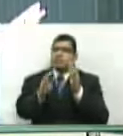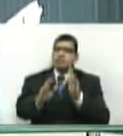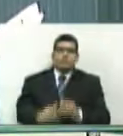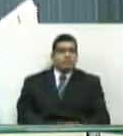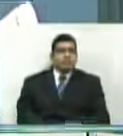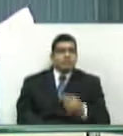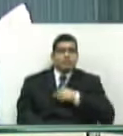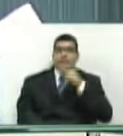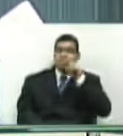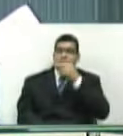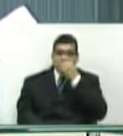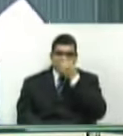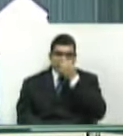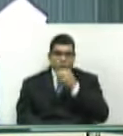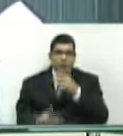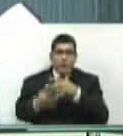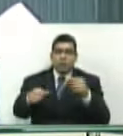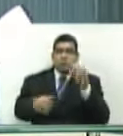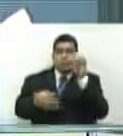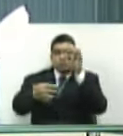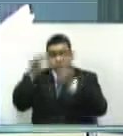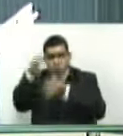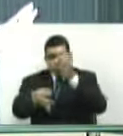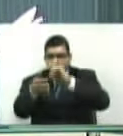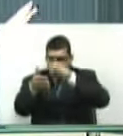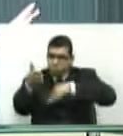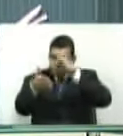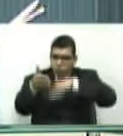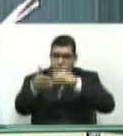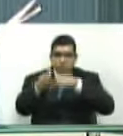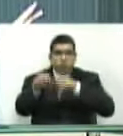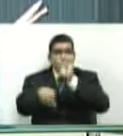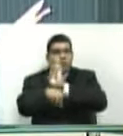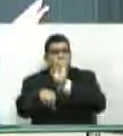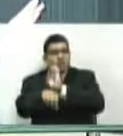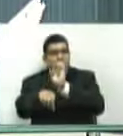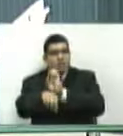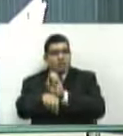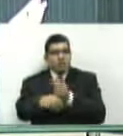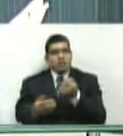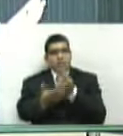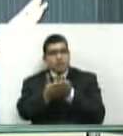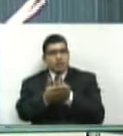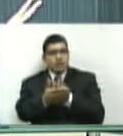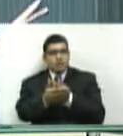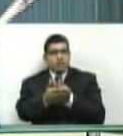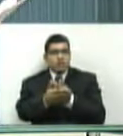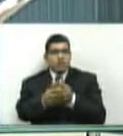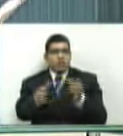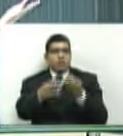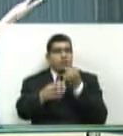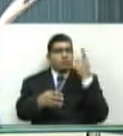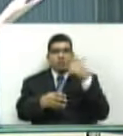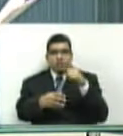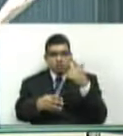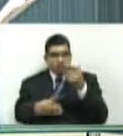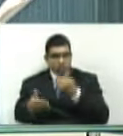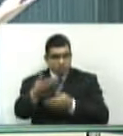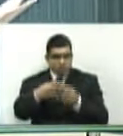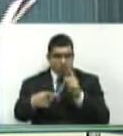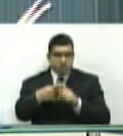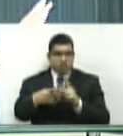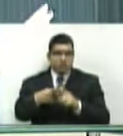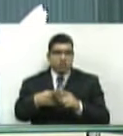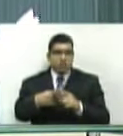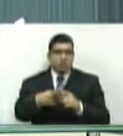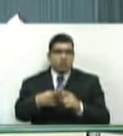de que em alguns processos o Estado não era parte e por isso não houve recursos.